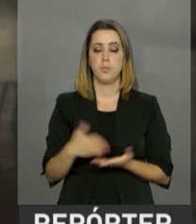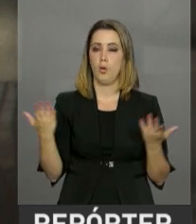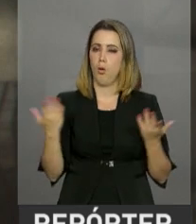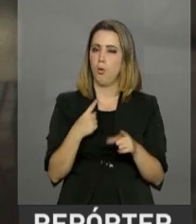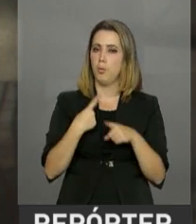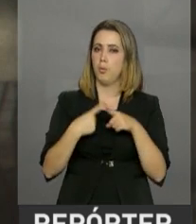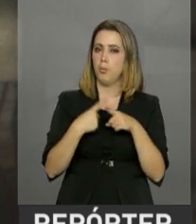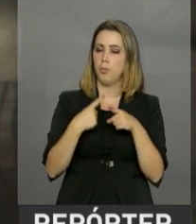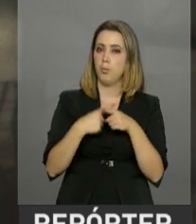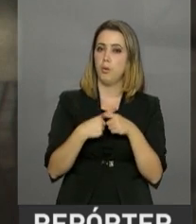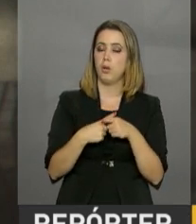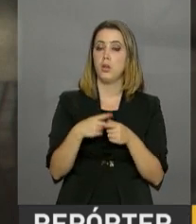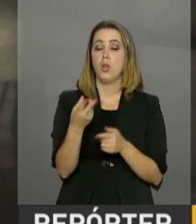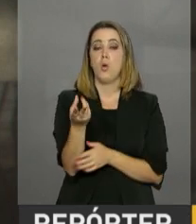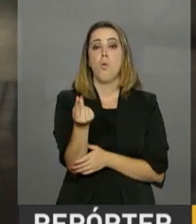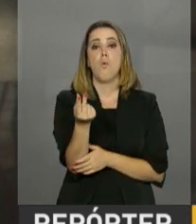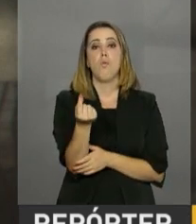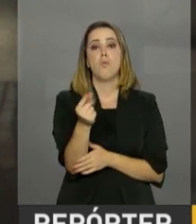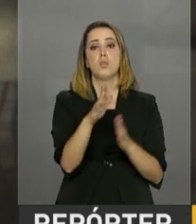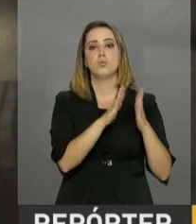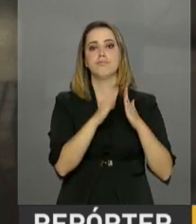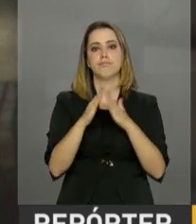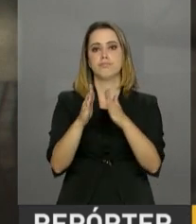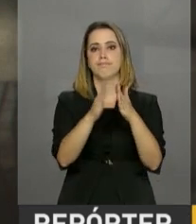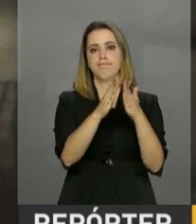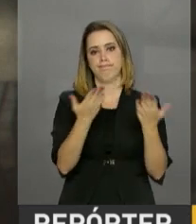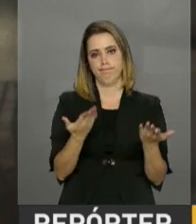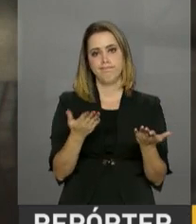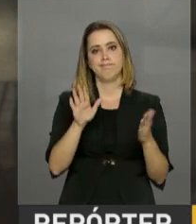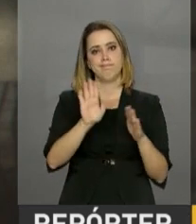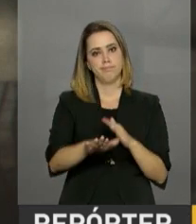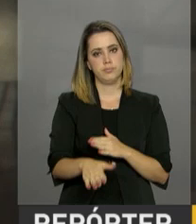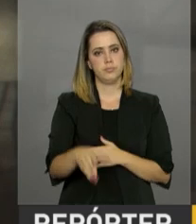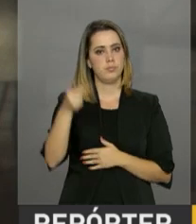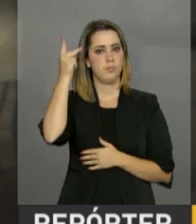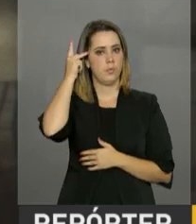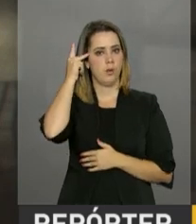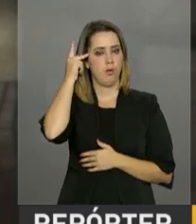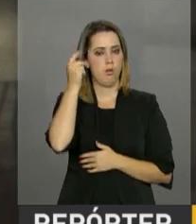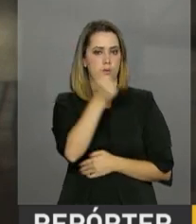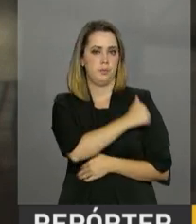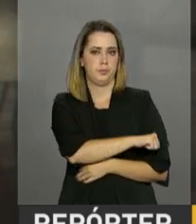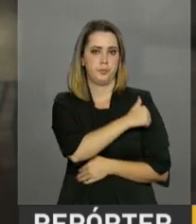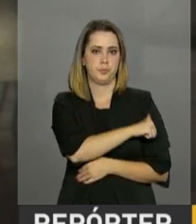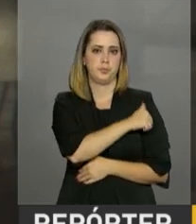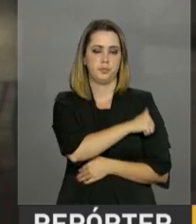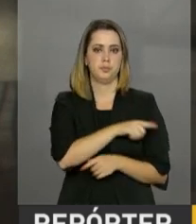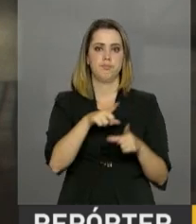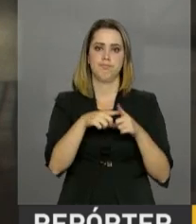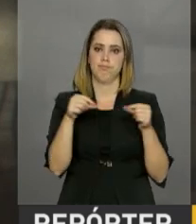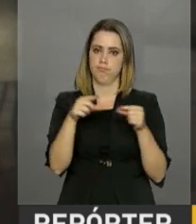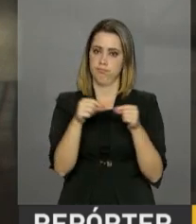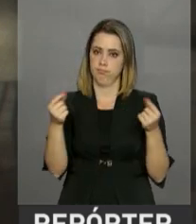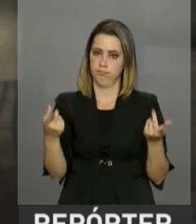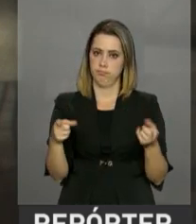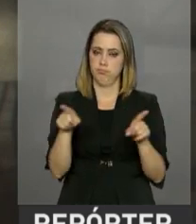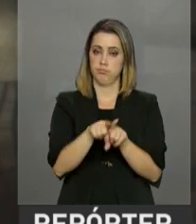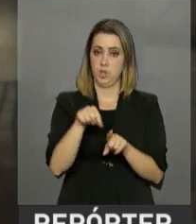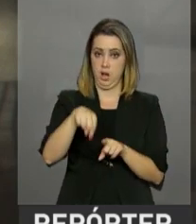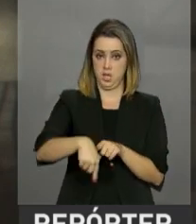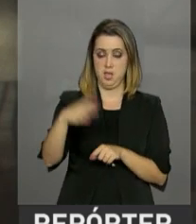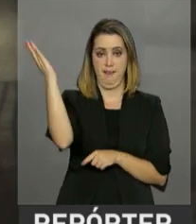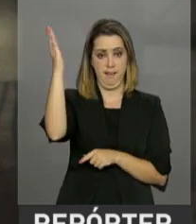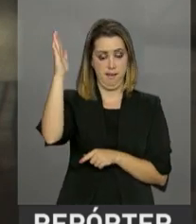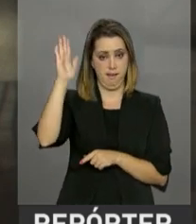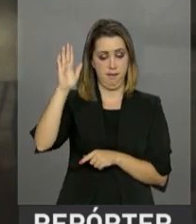valor dos imóveis, principalmente nos estados de São Paulo, Rio de Janeiro e no Distrito Federal, que tem os metros quadrados mais caros do país,